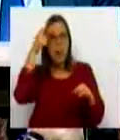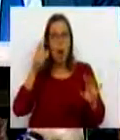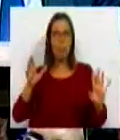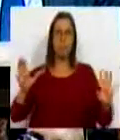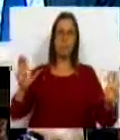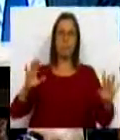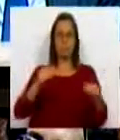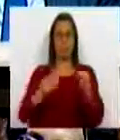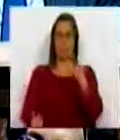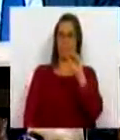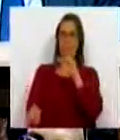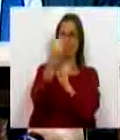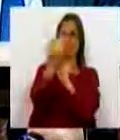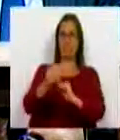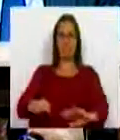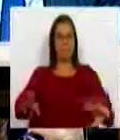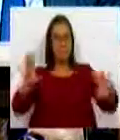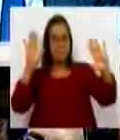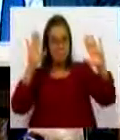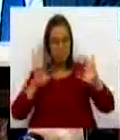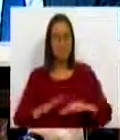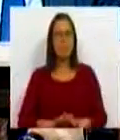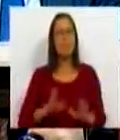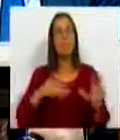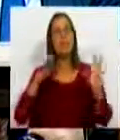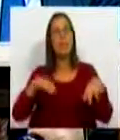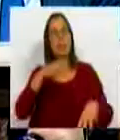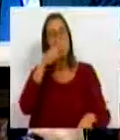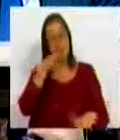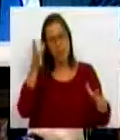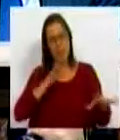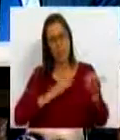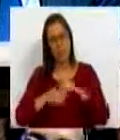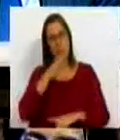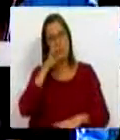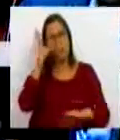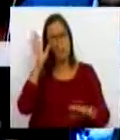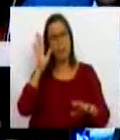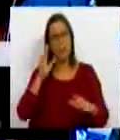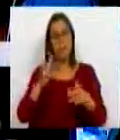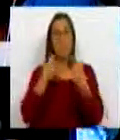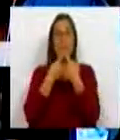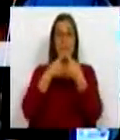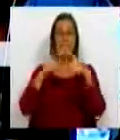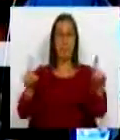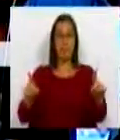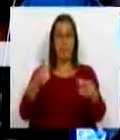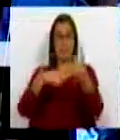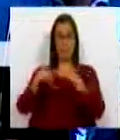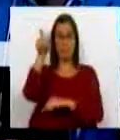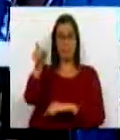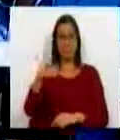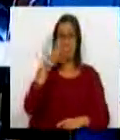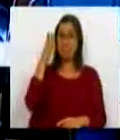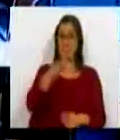que é coisa do outro mundo. Agora, queria só terminar para dizer, Sr. Deputado, é que a grande diferença, diz Vossa